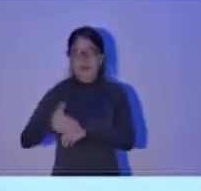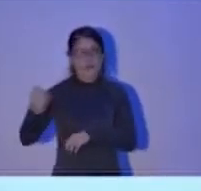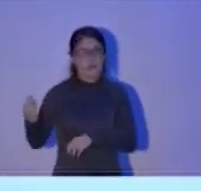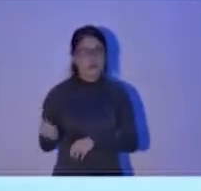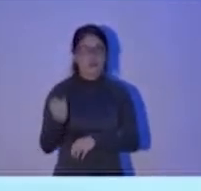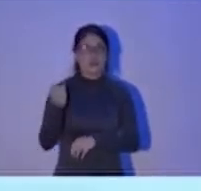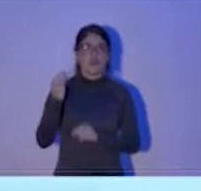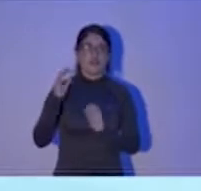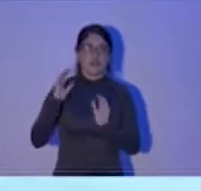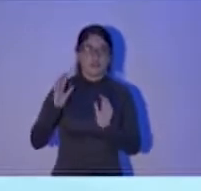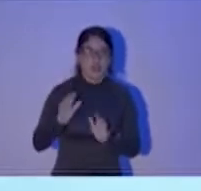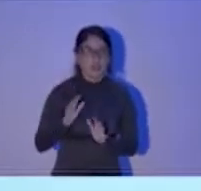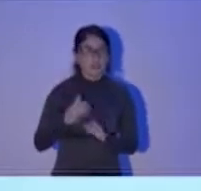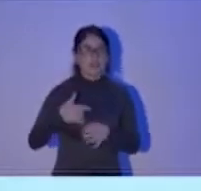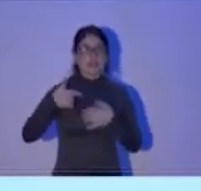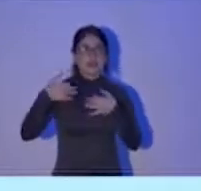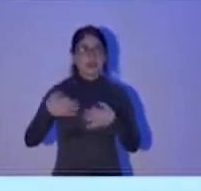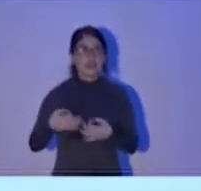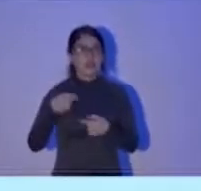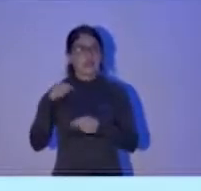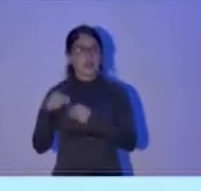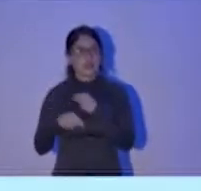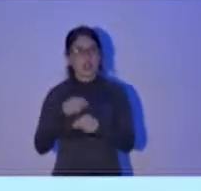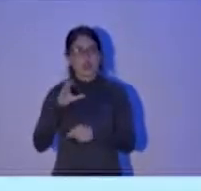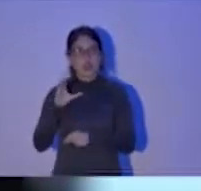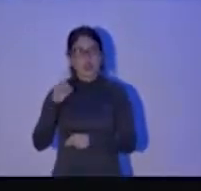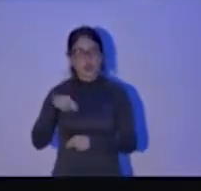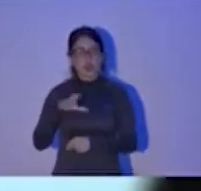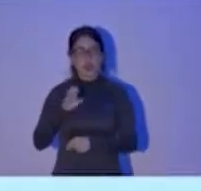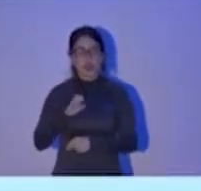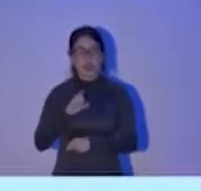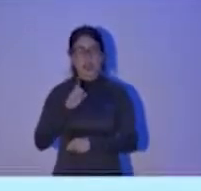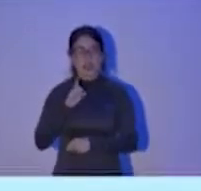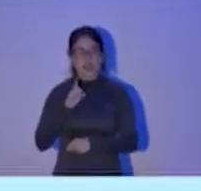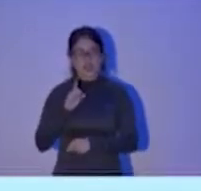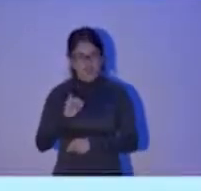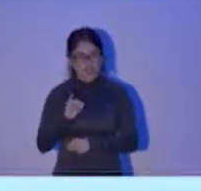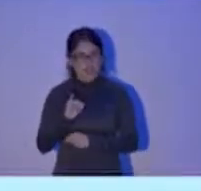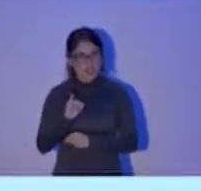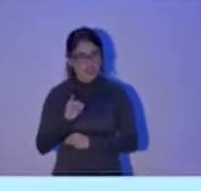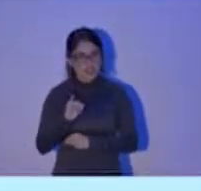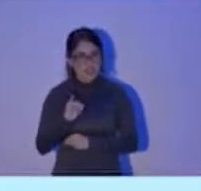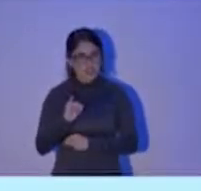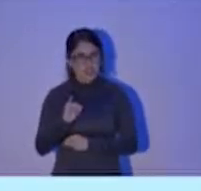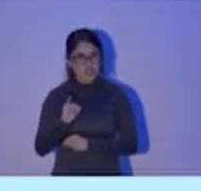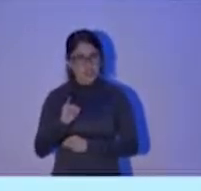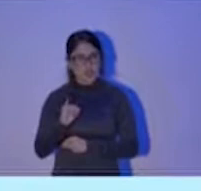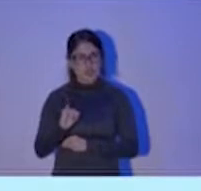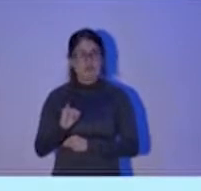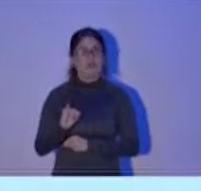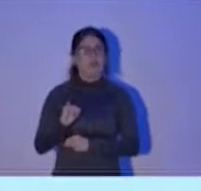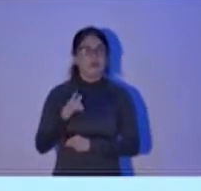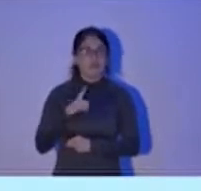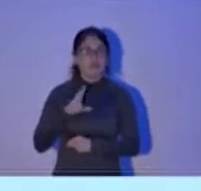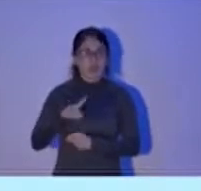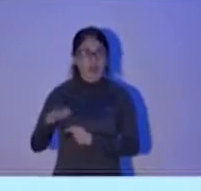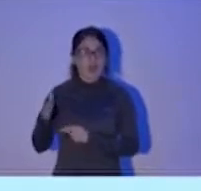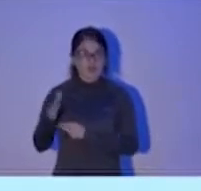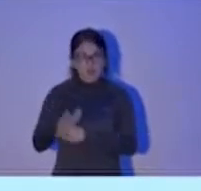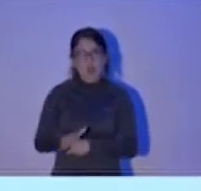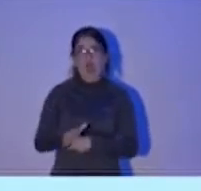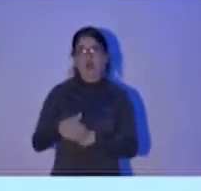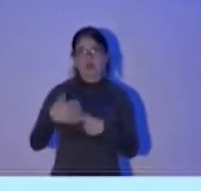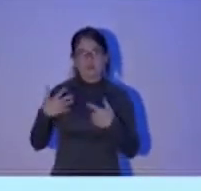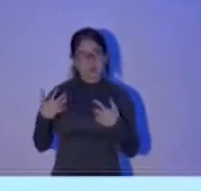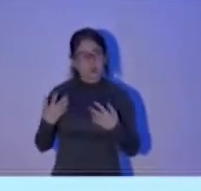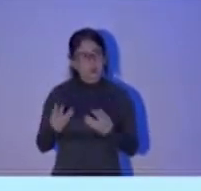o CONCED, né, Leila e Undime, pode nos ajudar muito, porque é quem está próximo da implementação dessa base e tem condições de